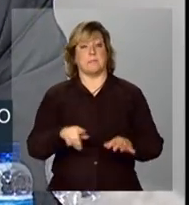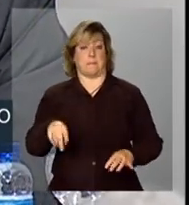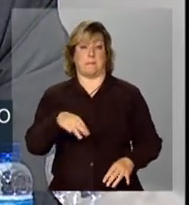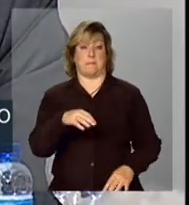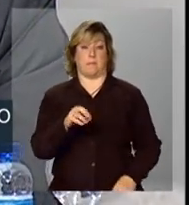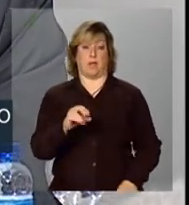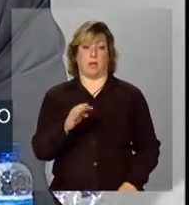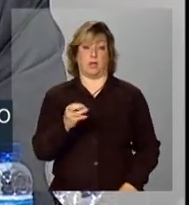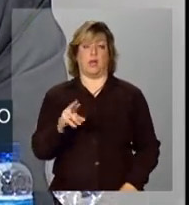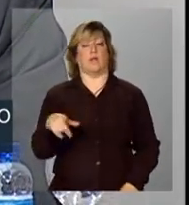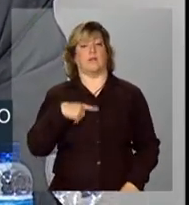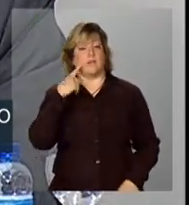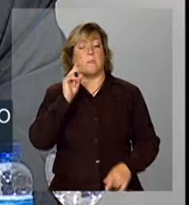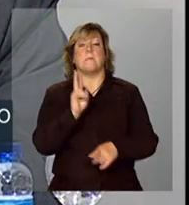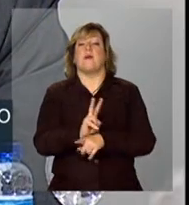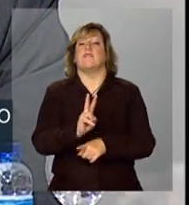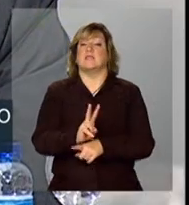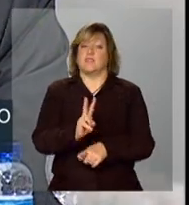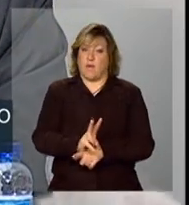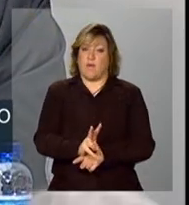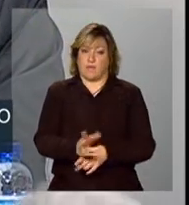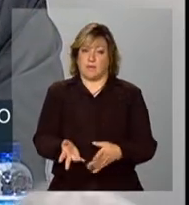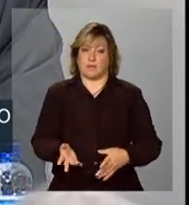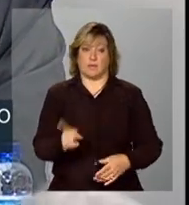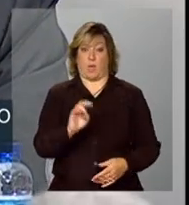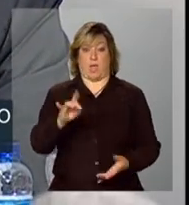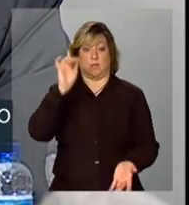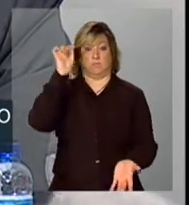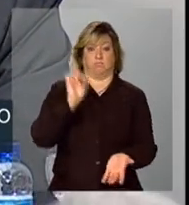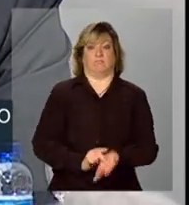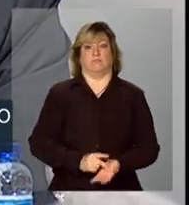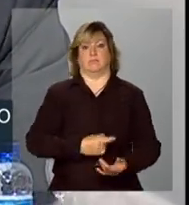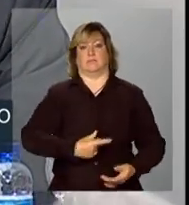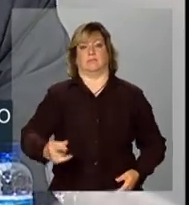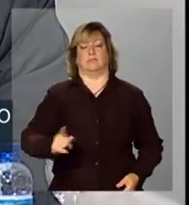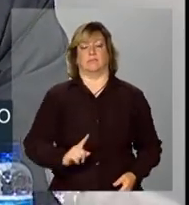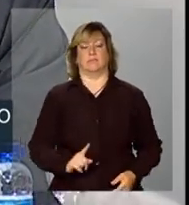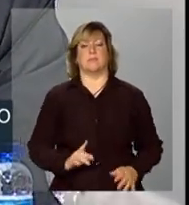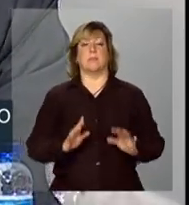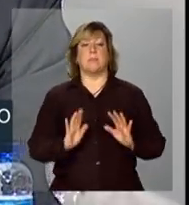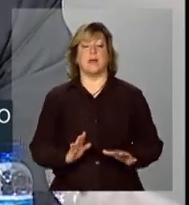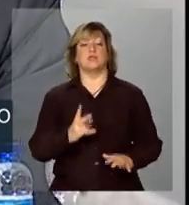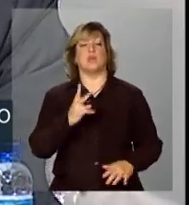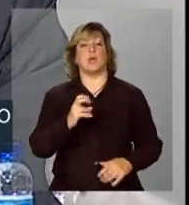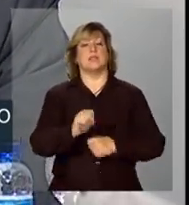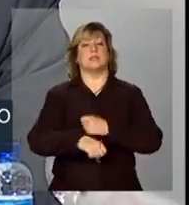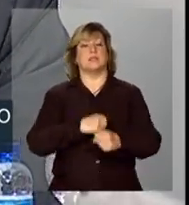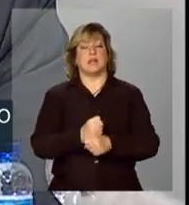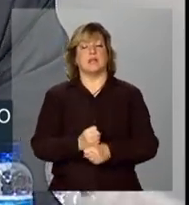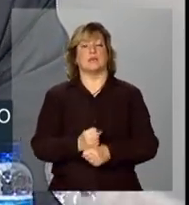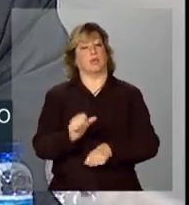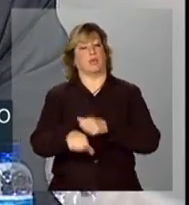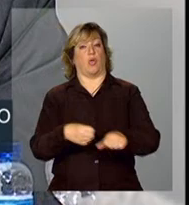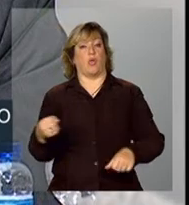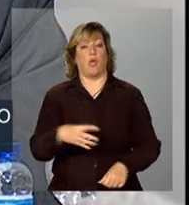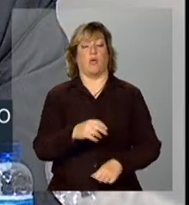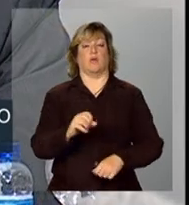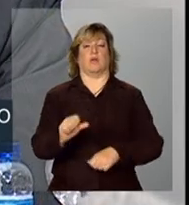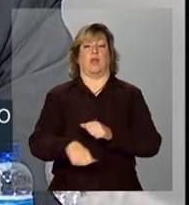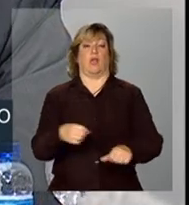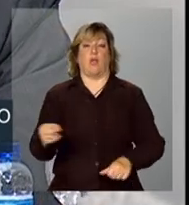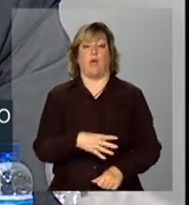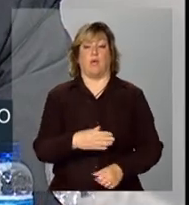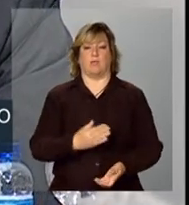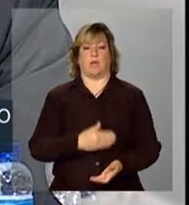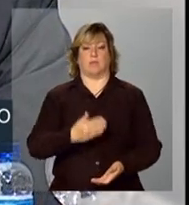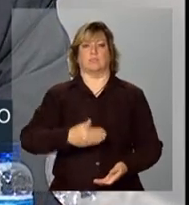moratória, é provisória, não é definitiva. Mas os 2 anos foram sendo renovados, à